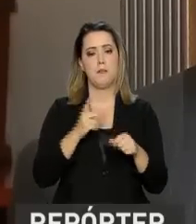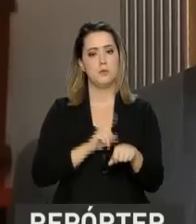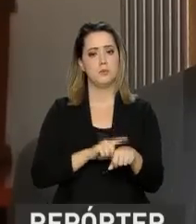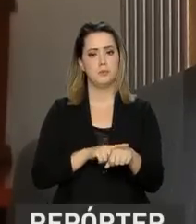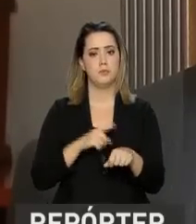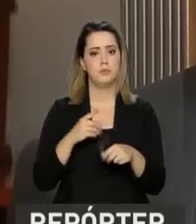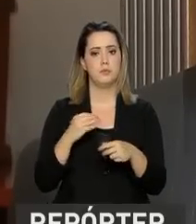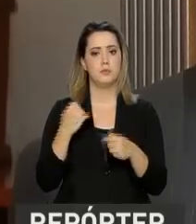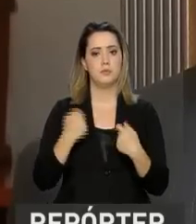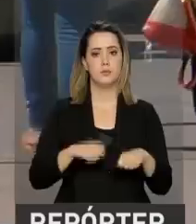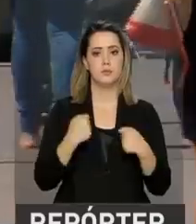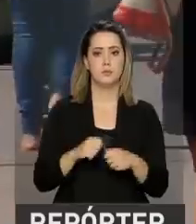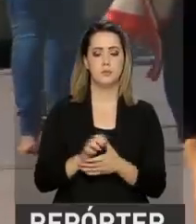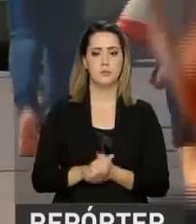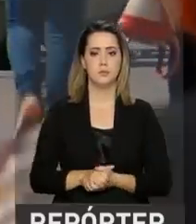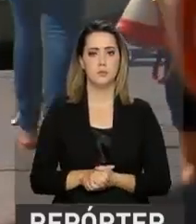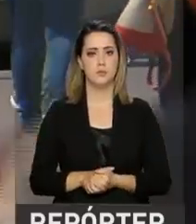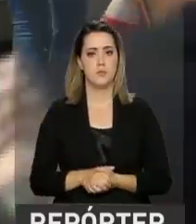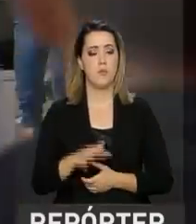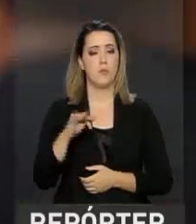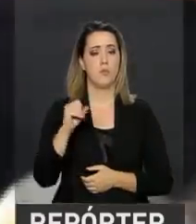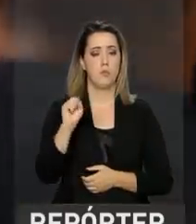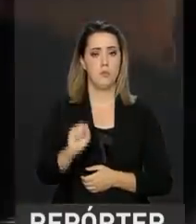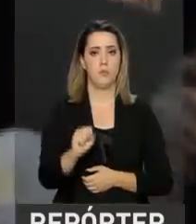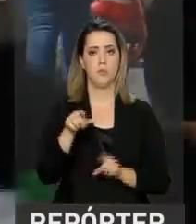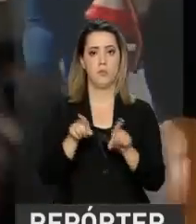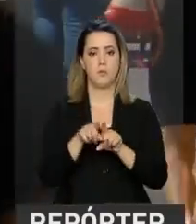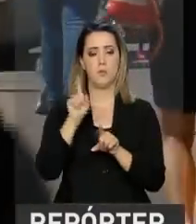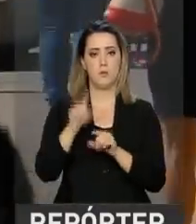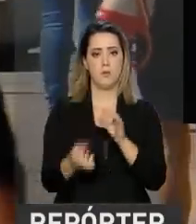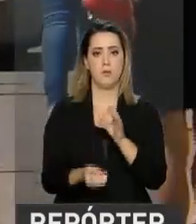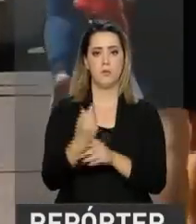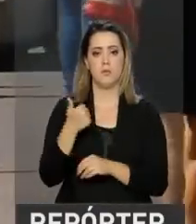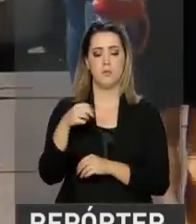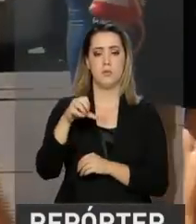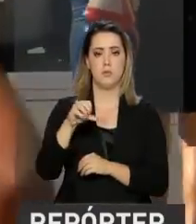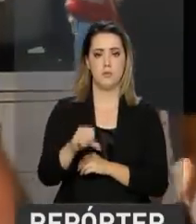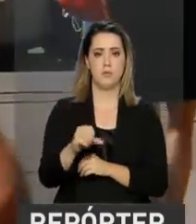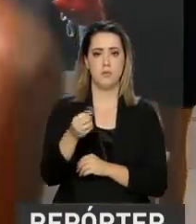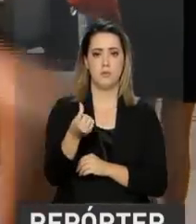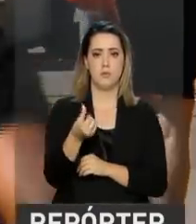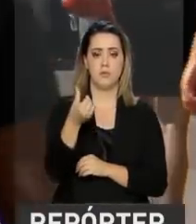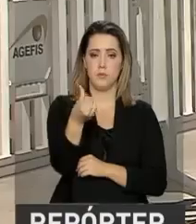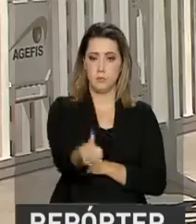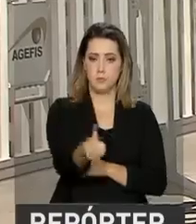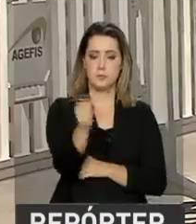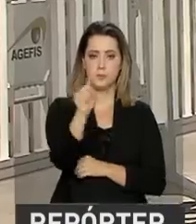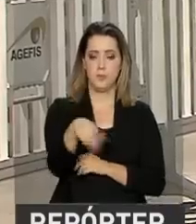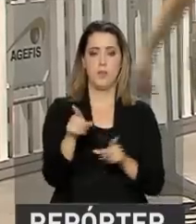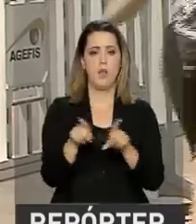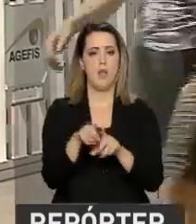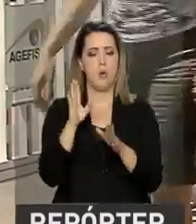eh de necessidade o fundo de garantia do tempo de serviço foi criado em 1966